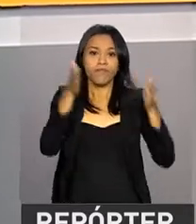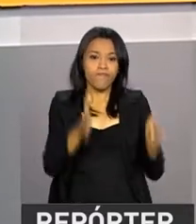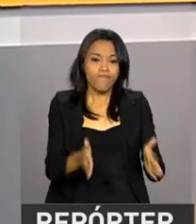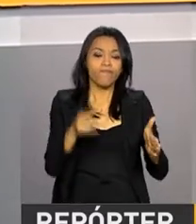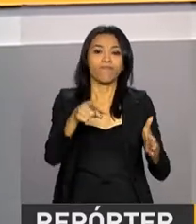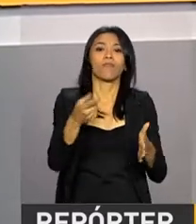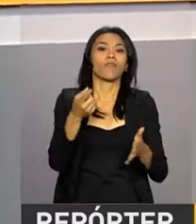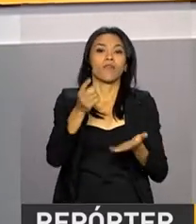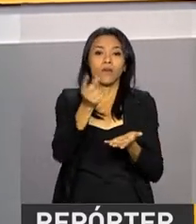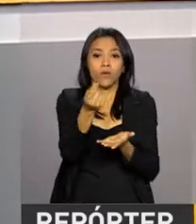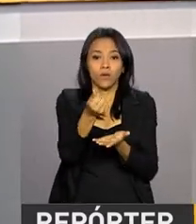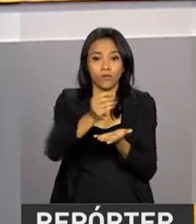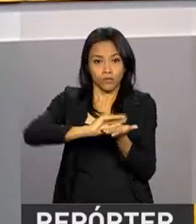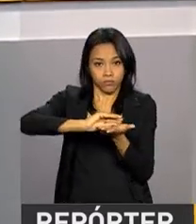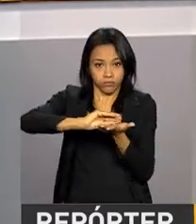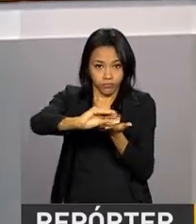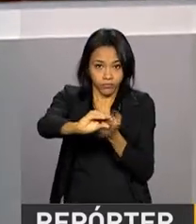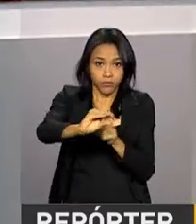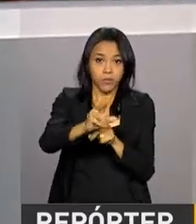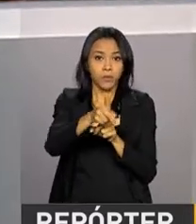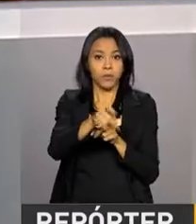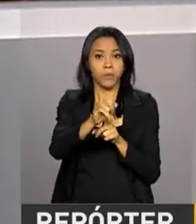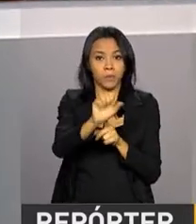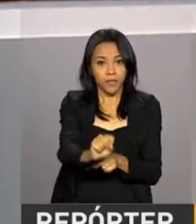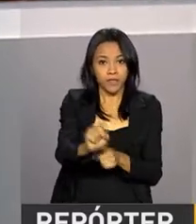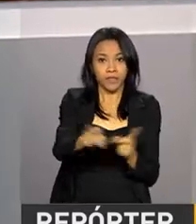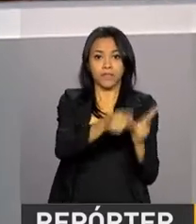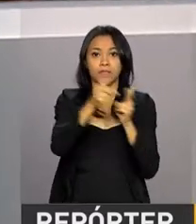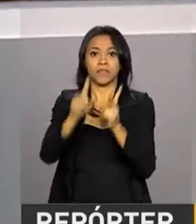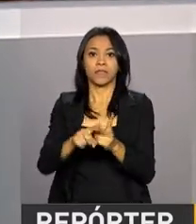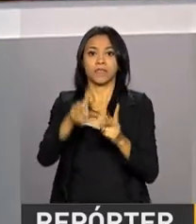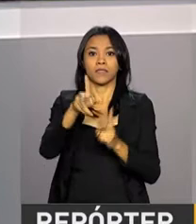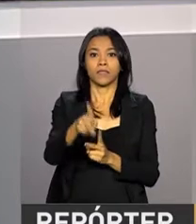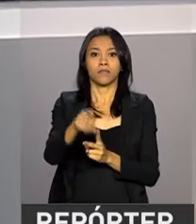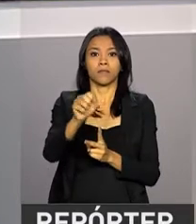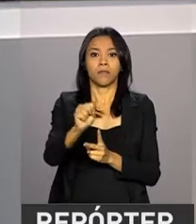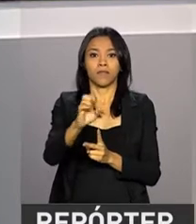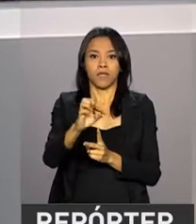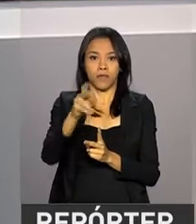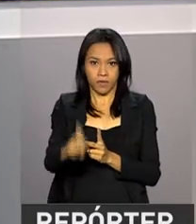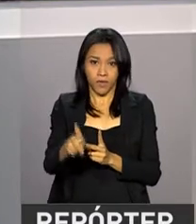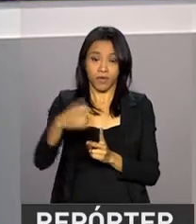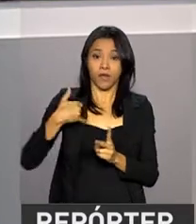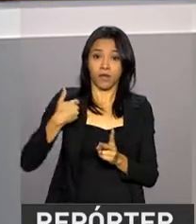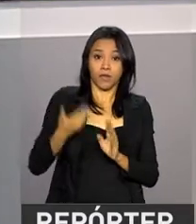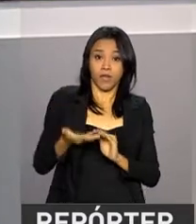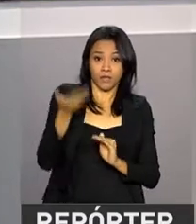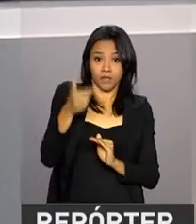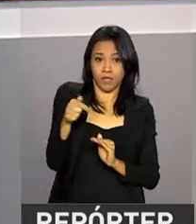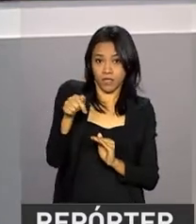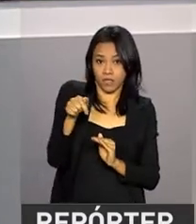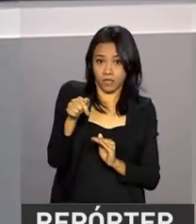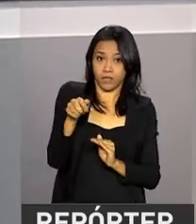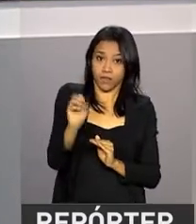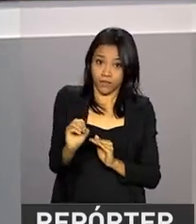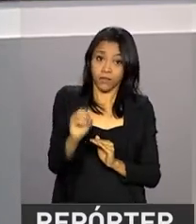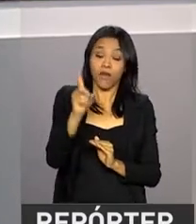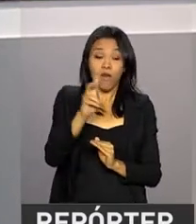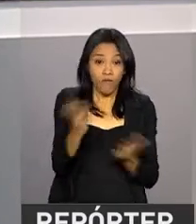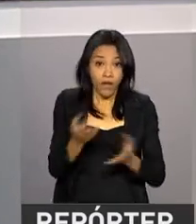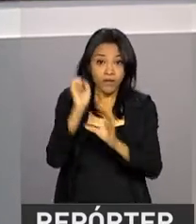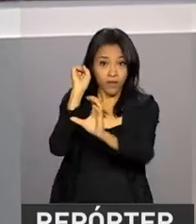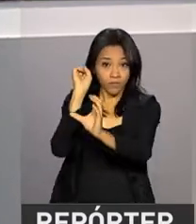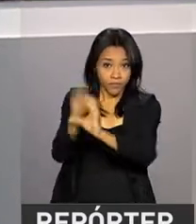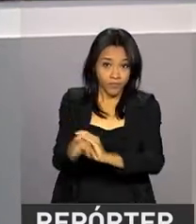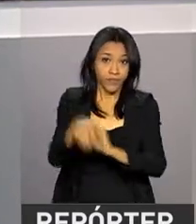recursos da cota do pis pasep para idosos acima de 70 anos serão creditados nesta terça-feira para correntistas